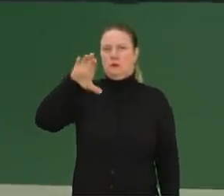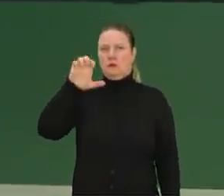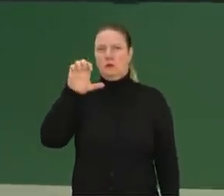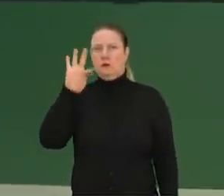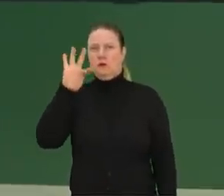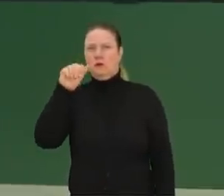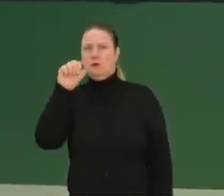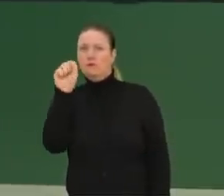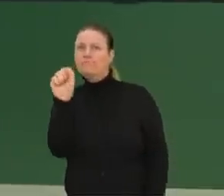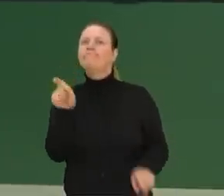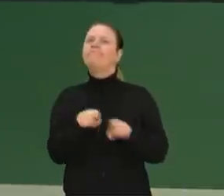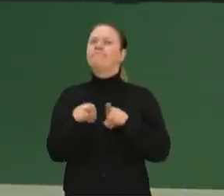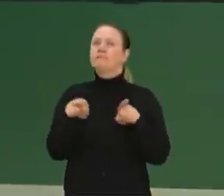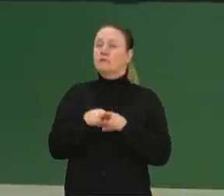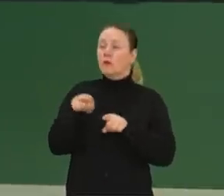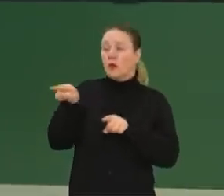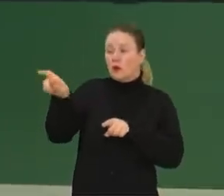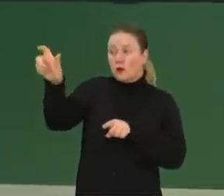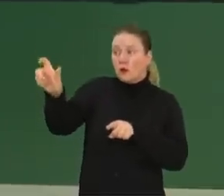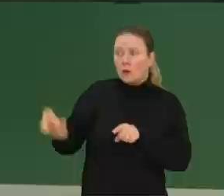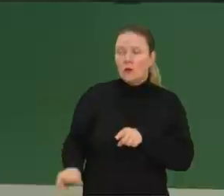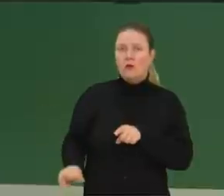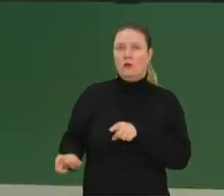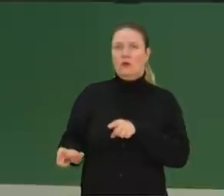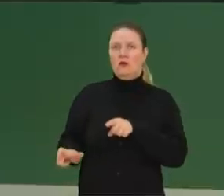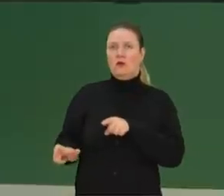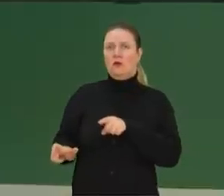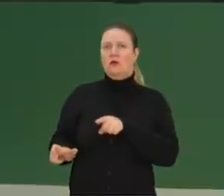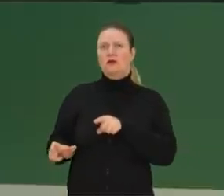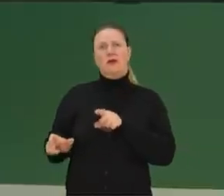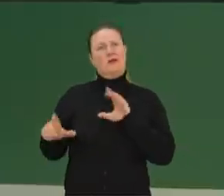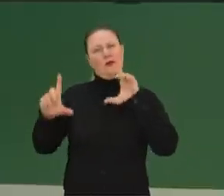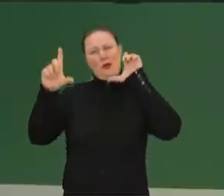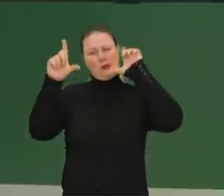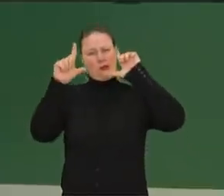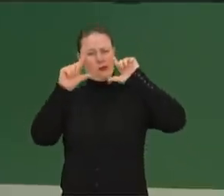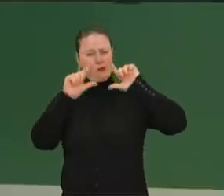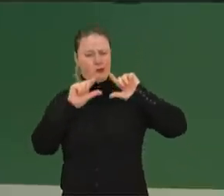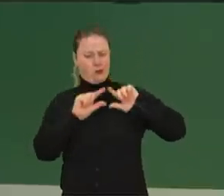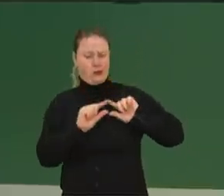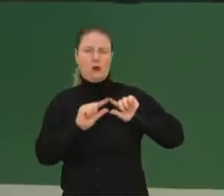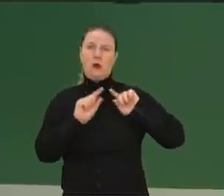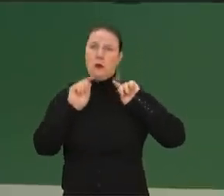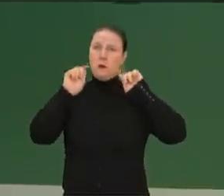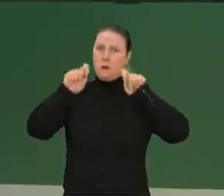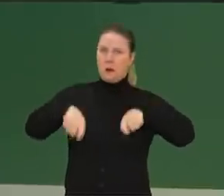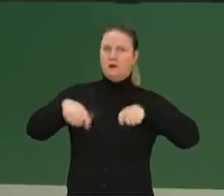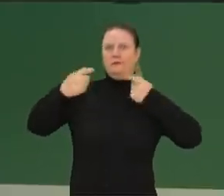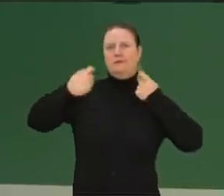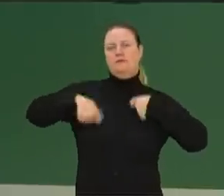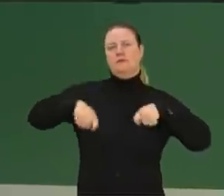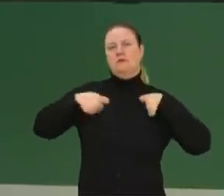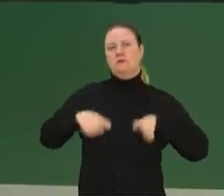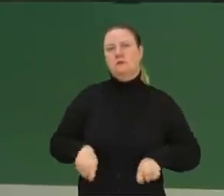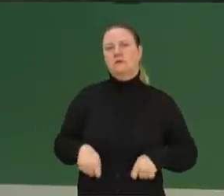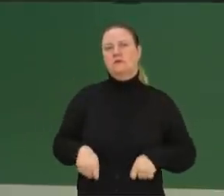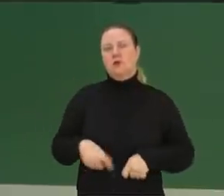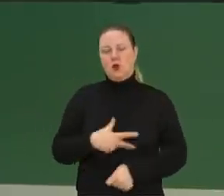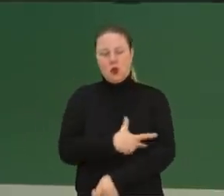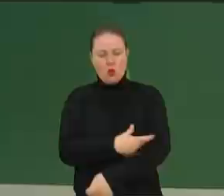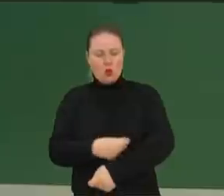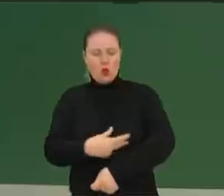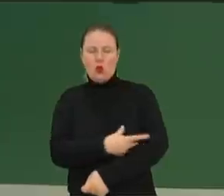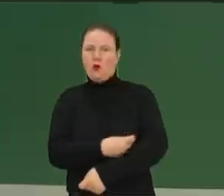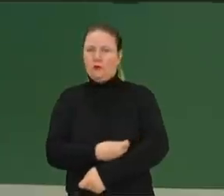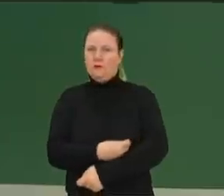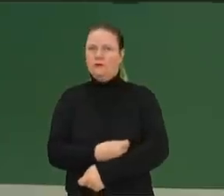as plaquetas, né? E neste caso, essa pessoa aqui, com esse valor tão baixo, possivelmente ela precisa de uma doação de